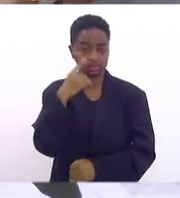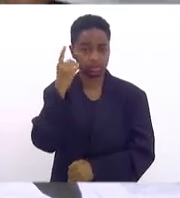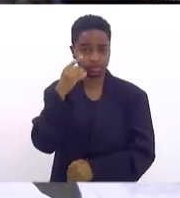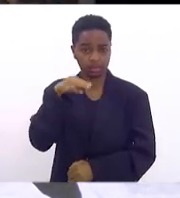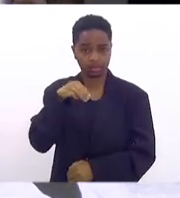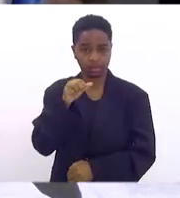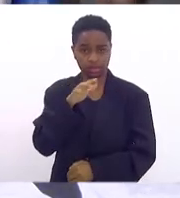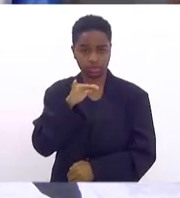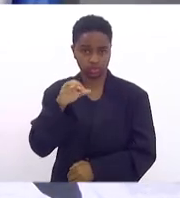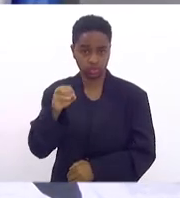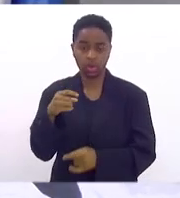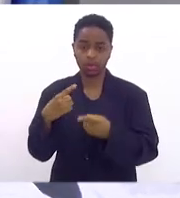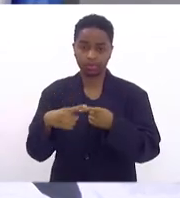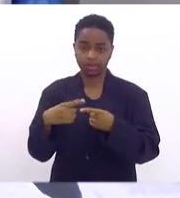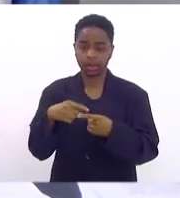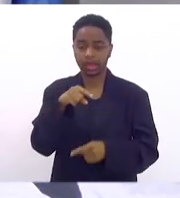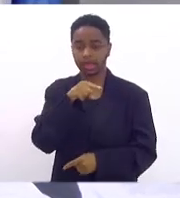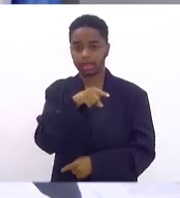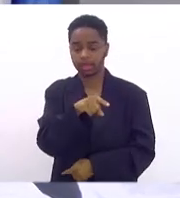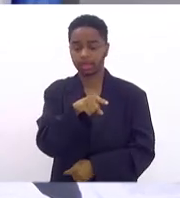Gualberto, que ele pôde dar